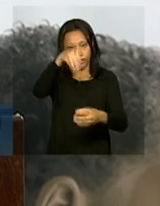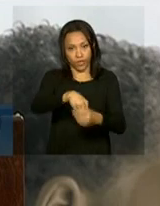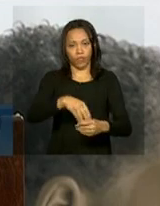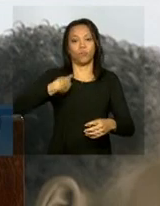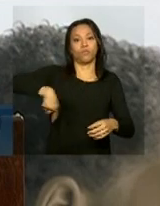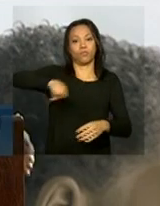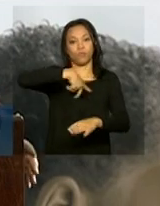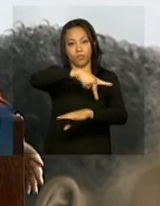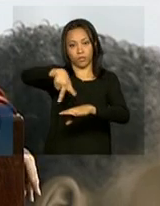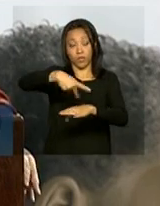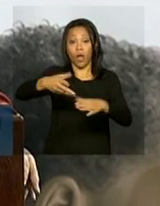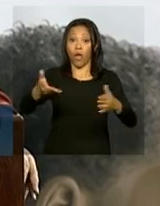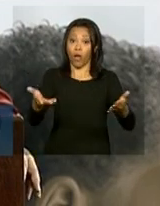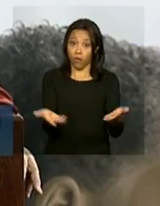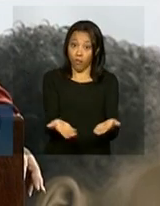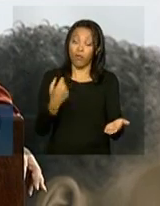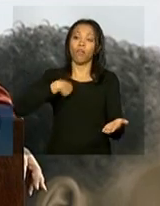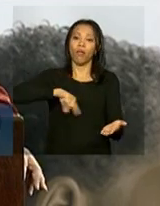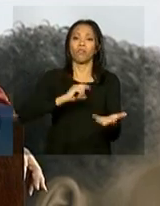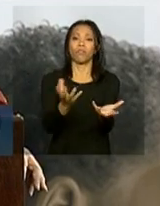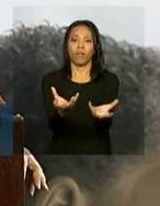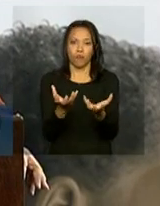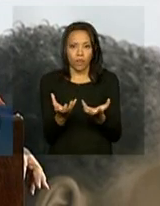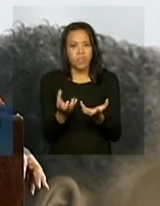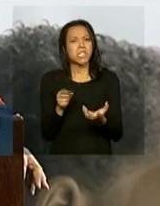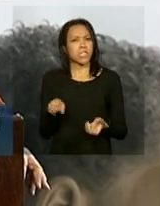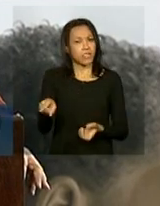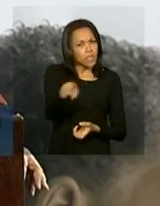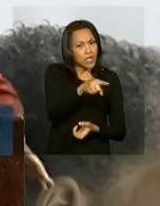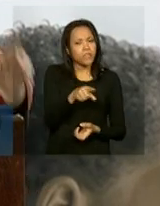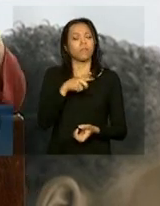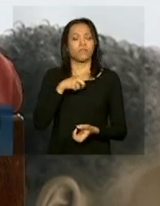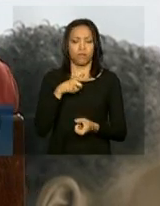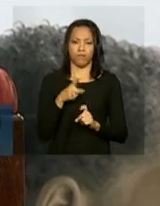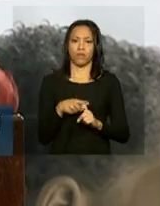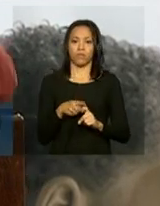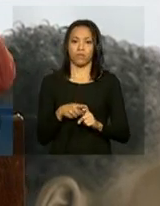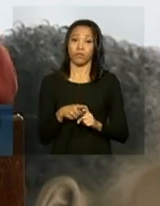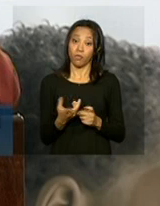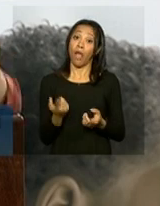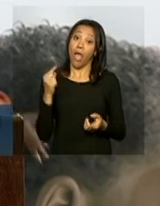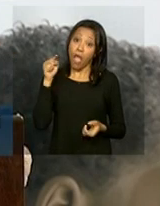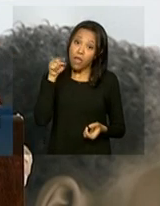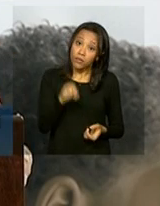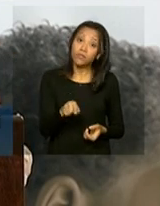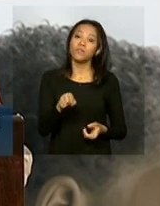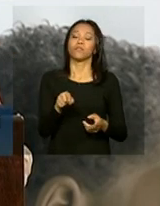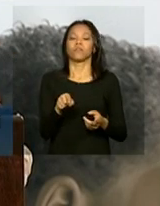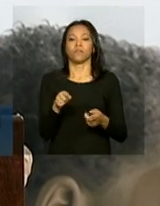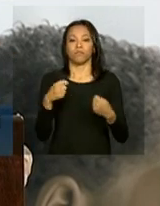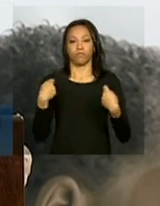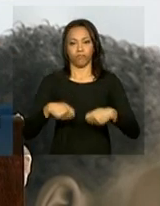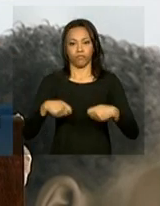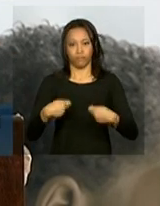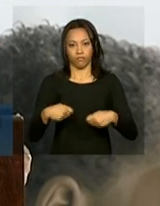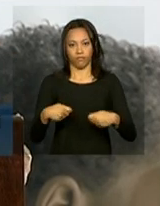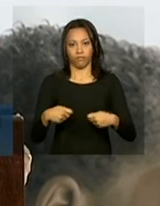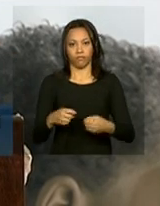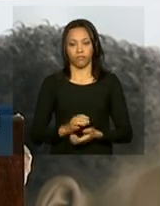Agora, nós queremos que eles tenham médicos. É isso e disso que se trata.